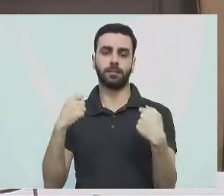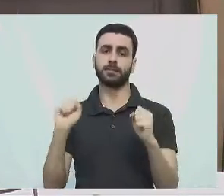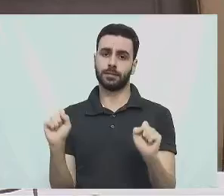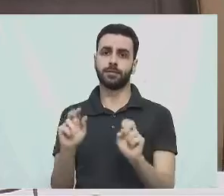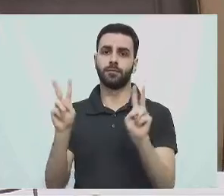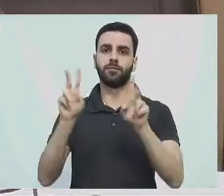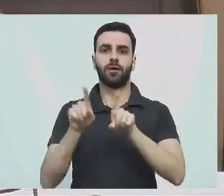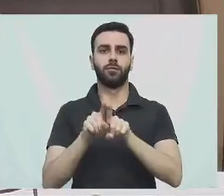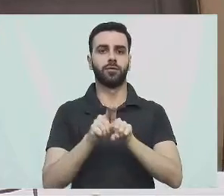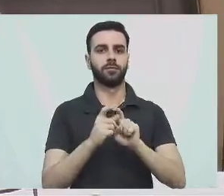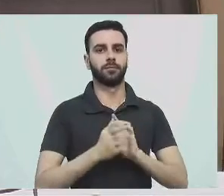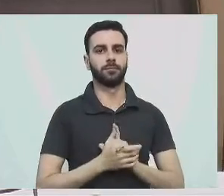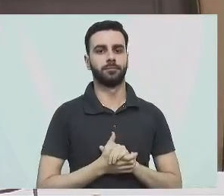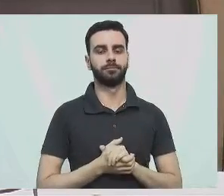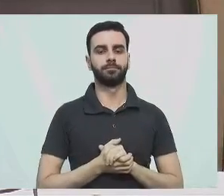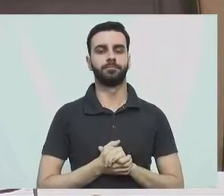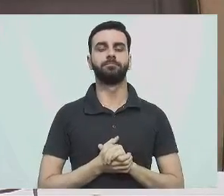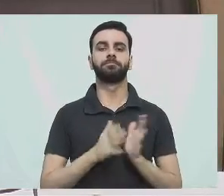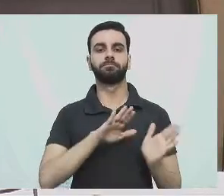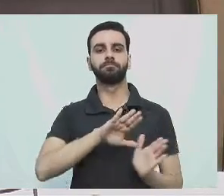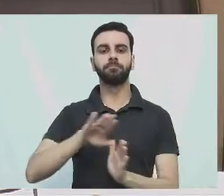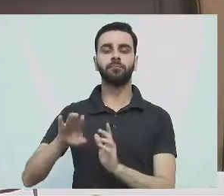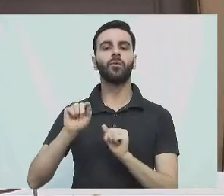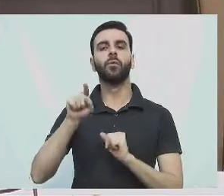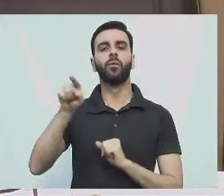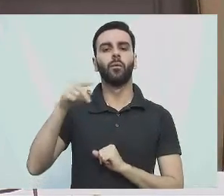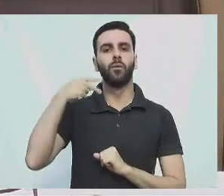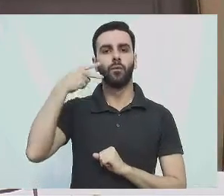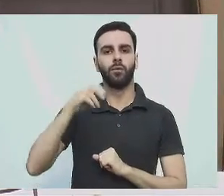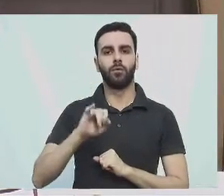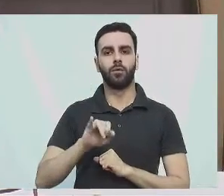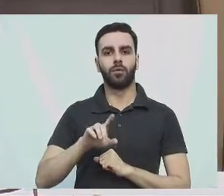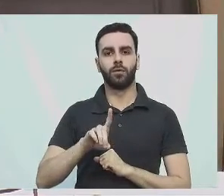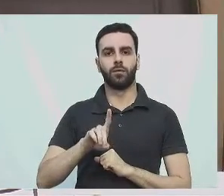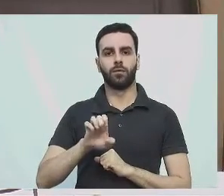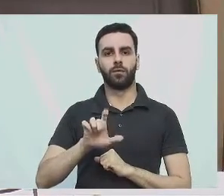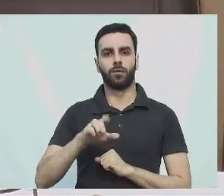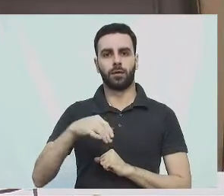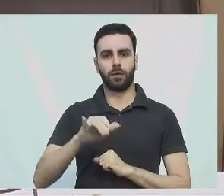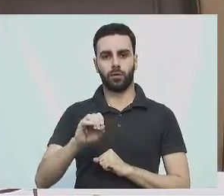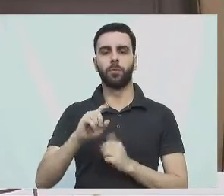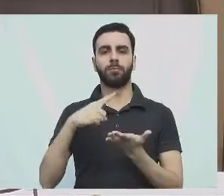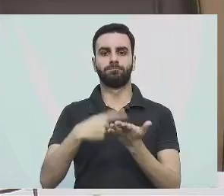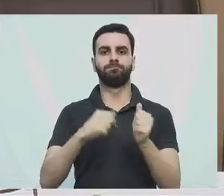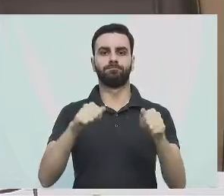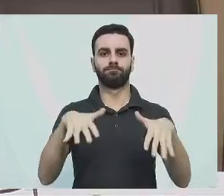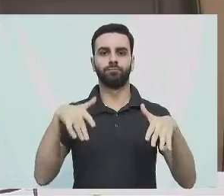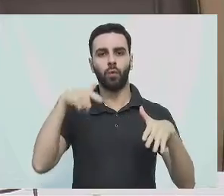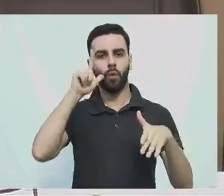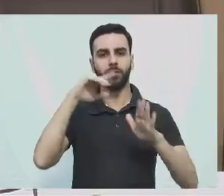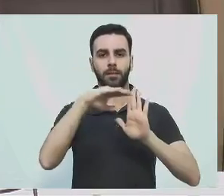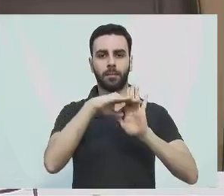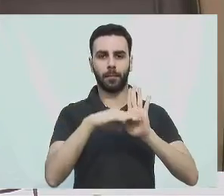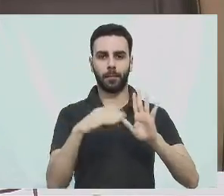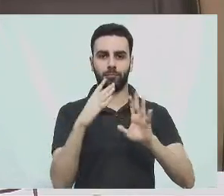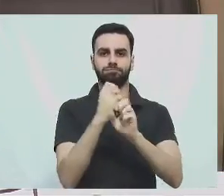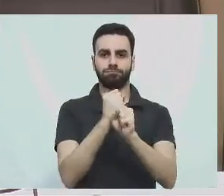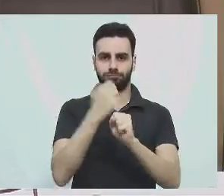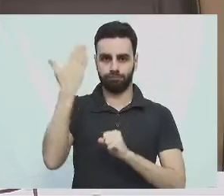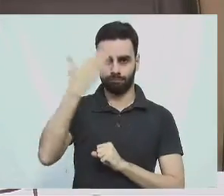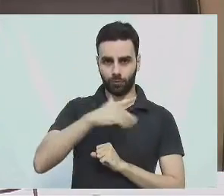valorizo. Bem, colegas, o professor Idelmino fala aqui um pouco sobre a nossa audiência pública de prestação de contas,